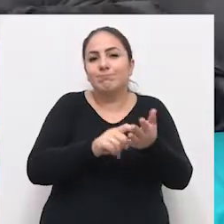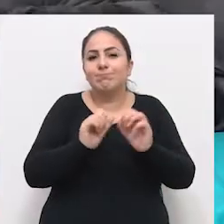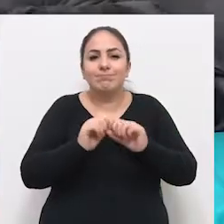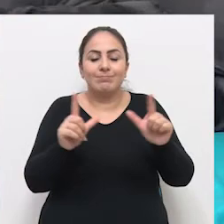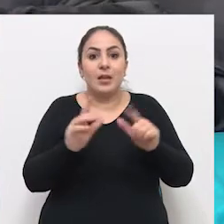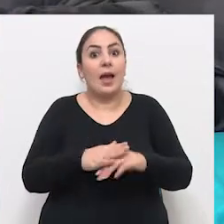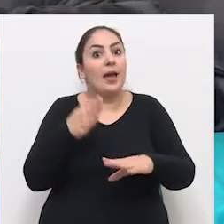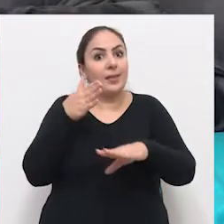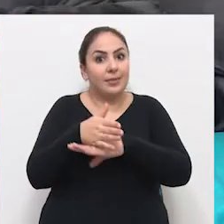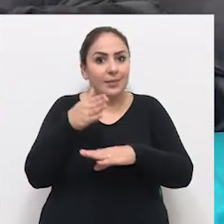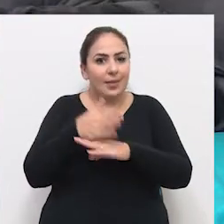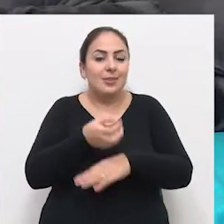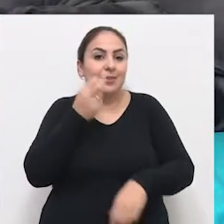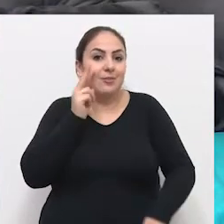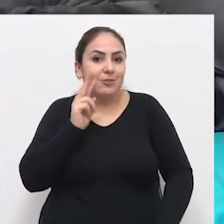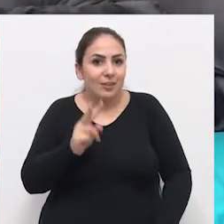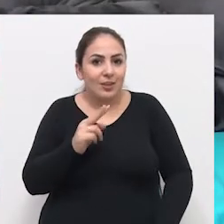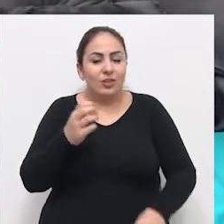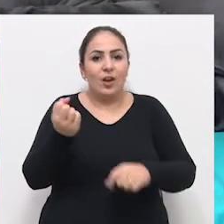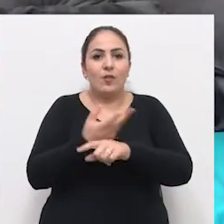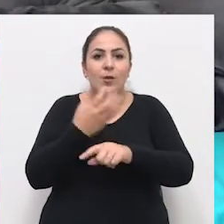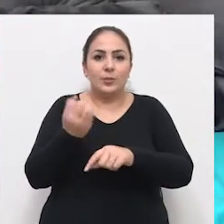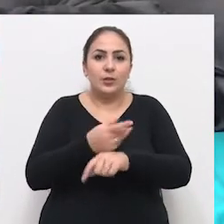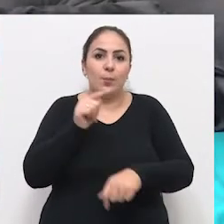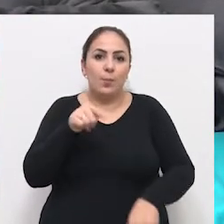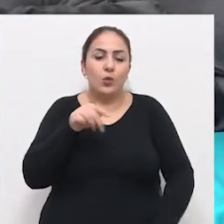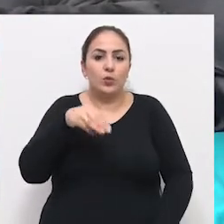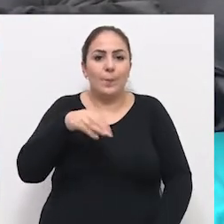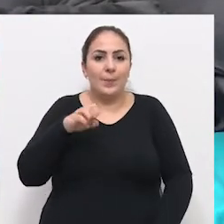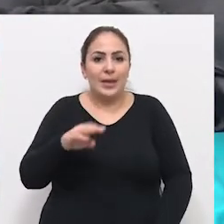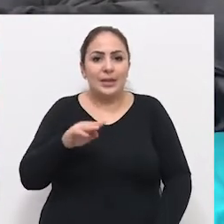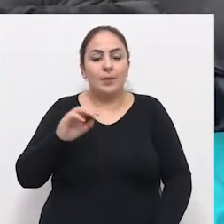cliques. Acesse e confira